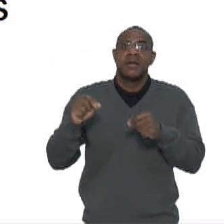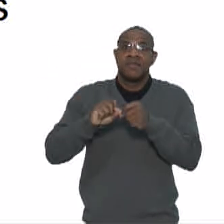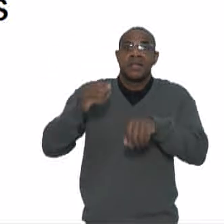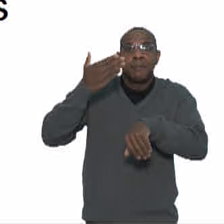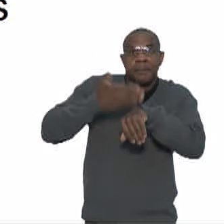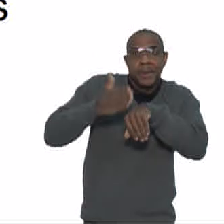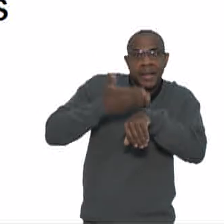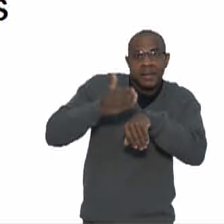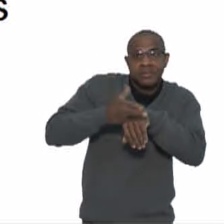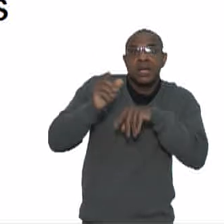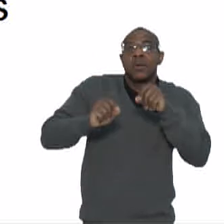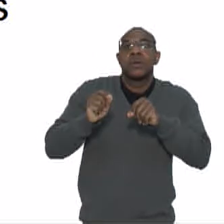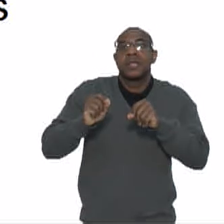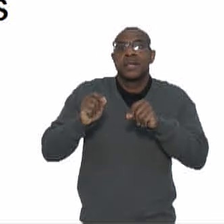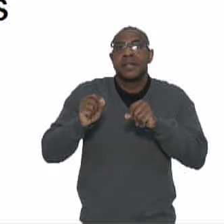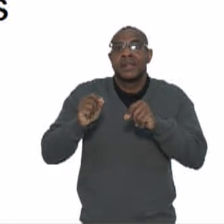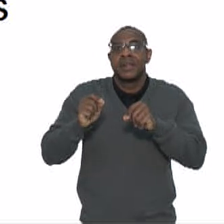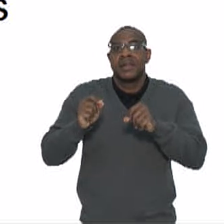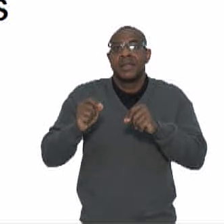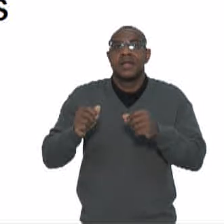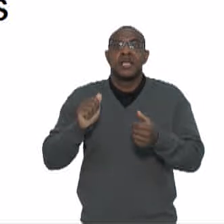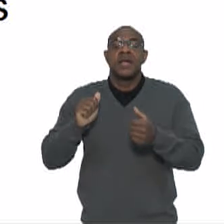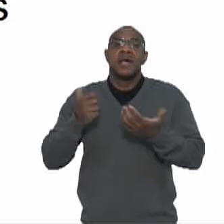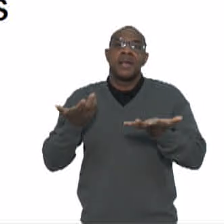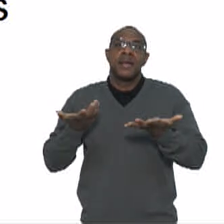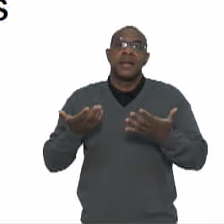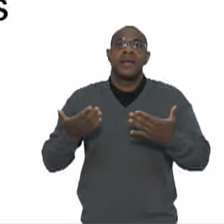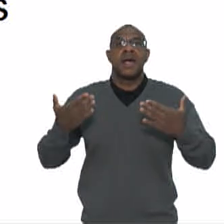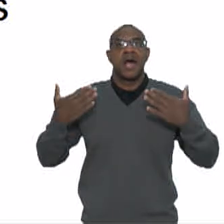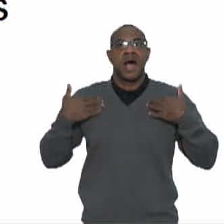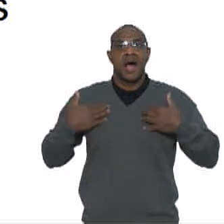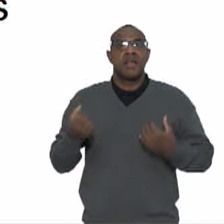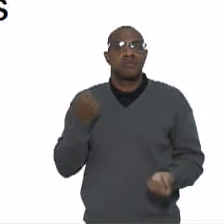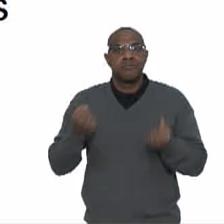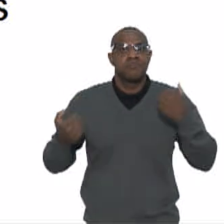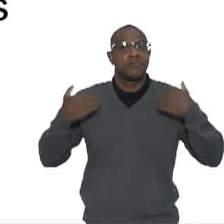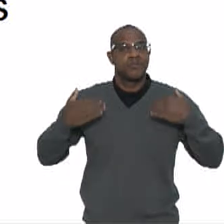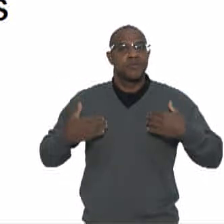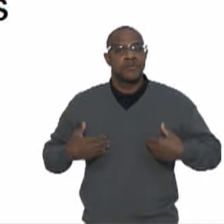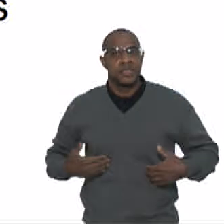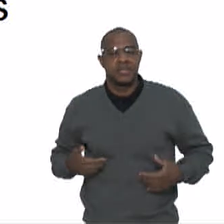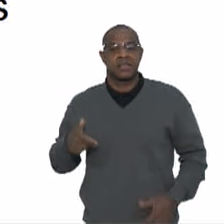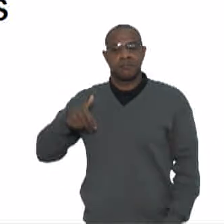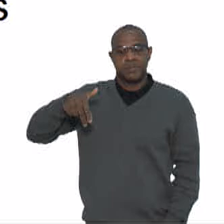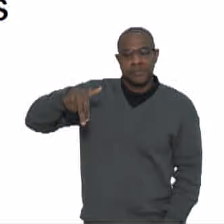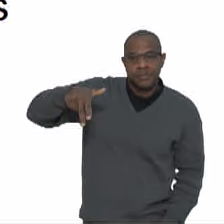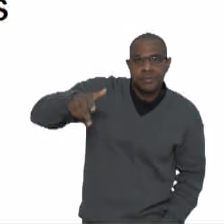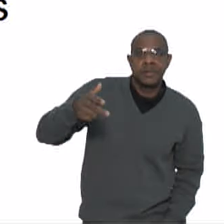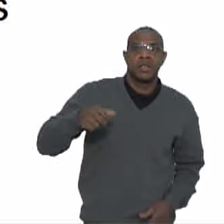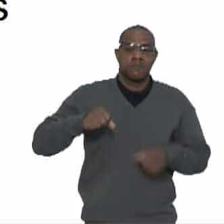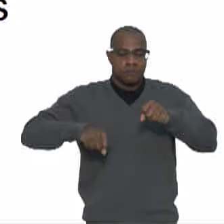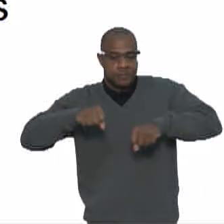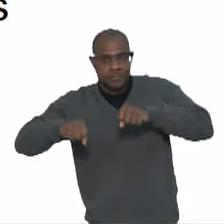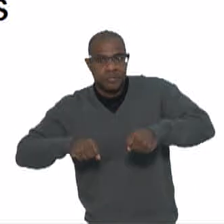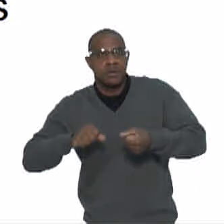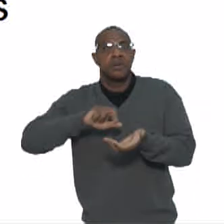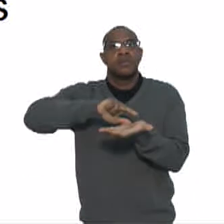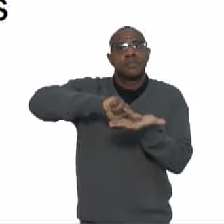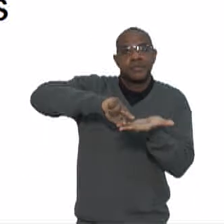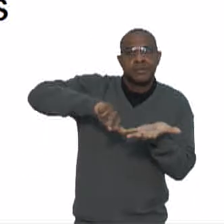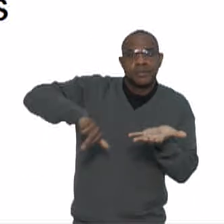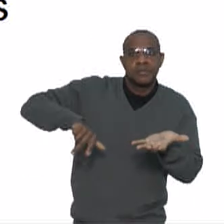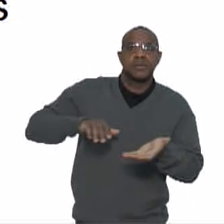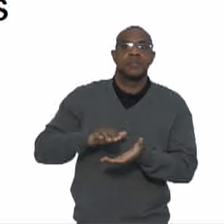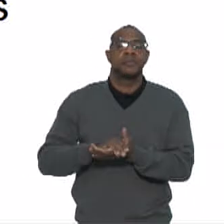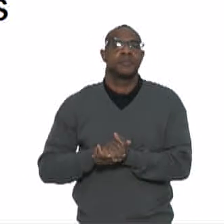dia. Existe infinidade de ferramentas online, digitais, para animar as pessoas de todas as